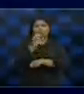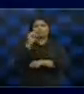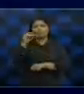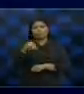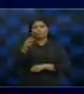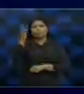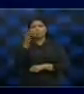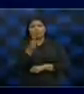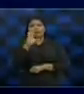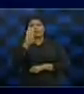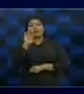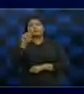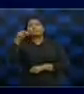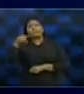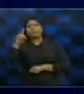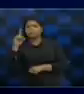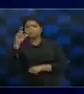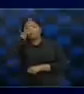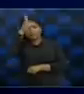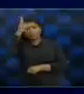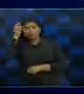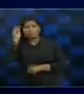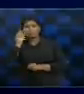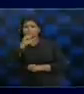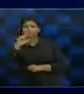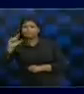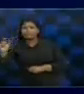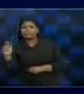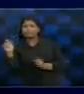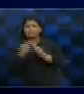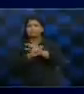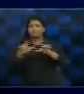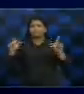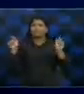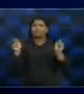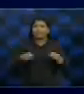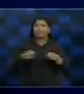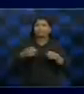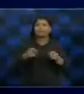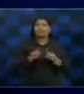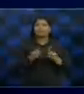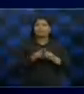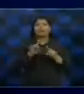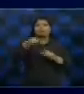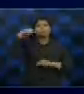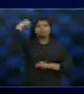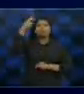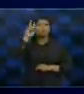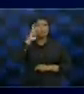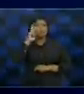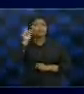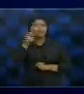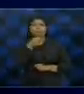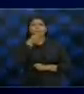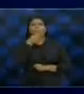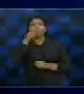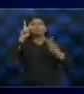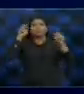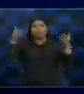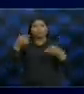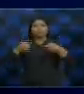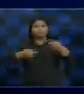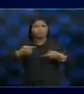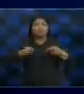youtube.com/bandamazonas. E a cobertura completa você acompanha na edição do Band Cidade da próxima segunda-feira, quando também daremos início